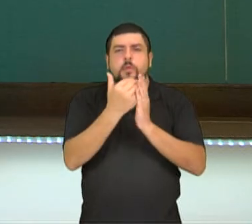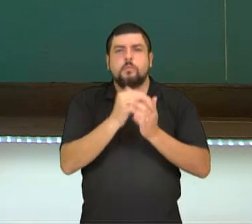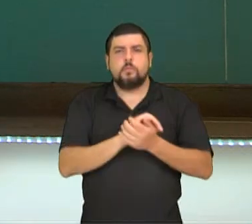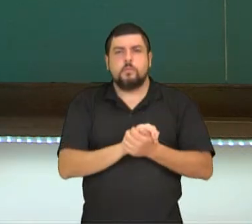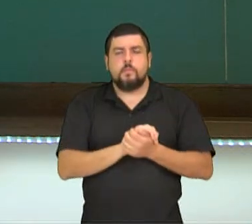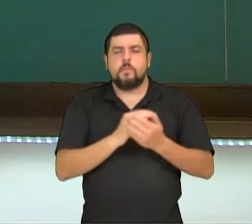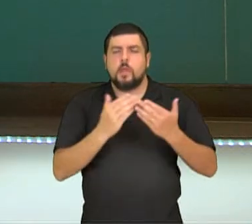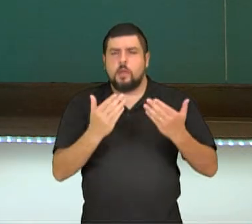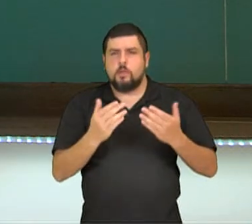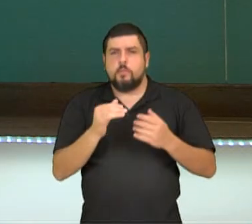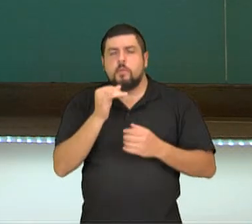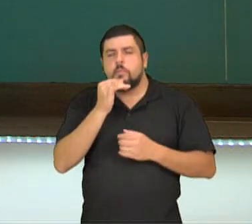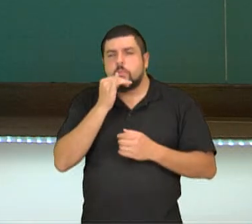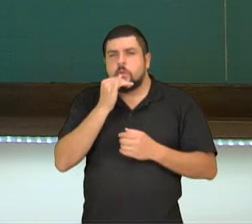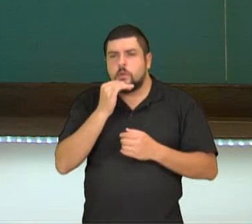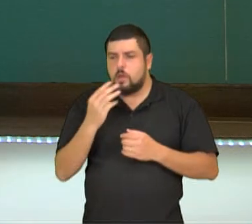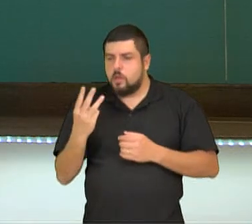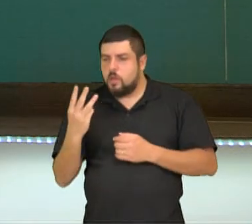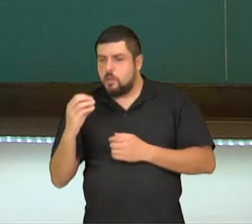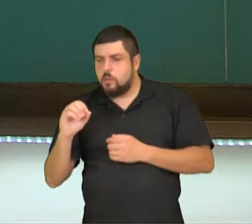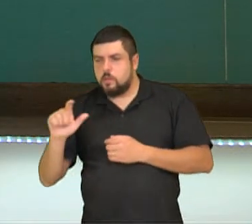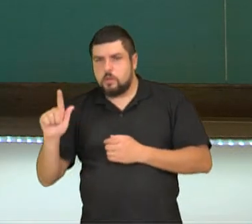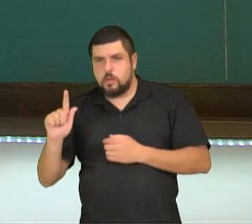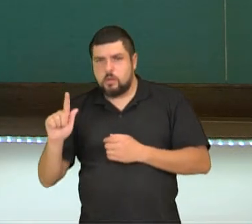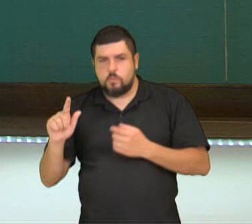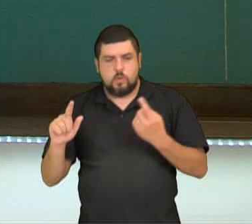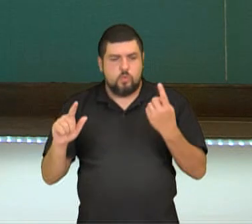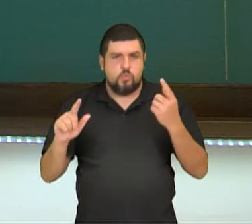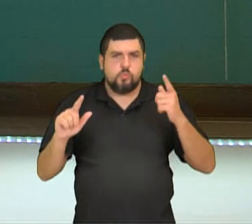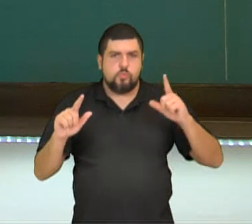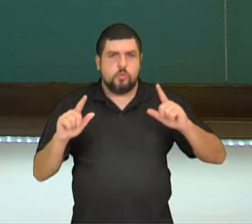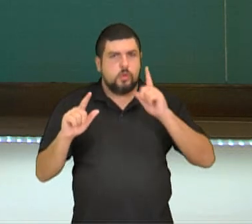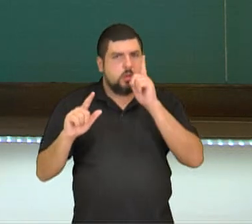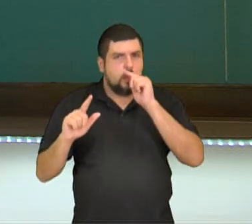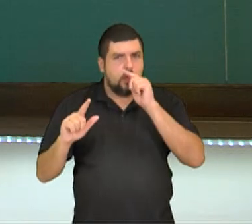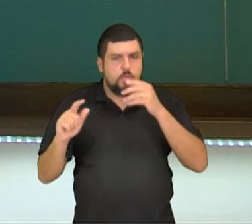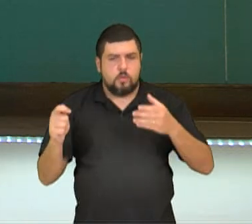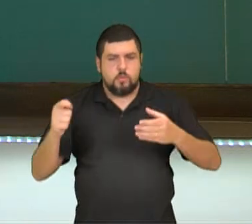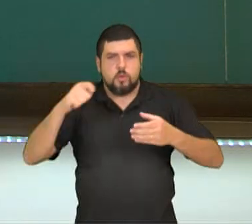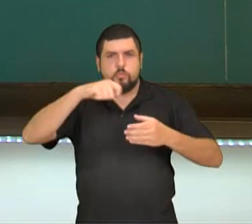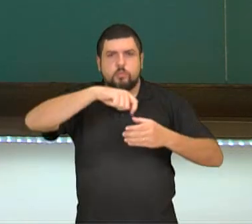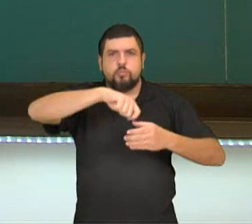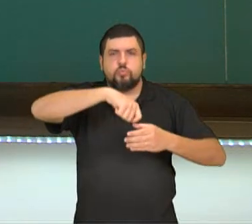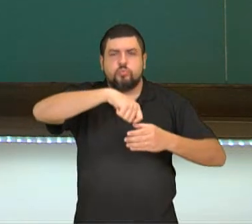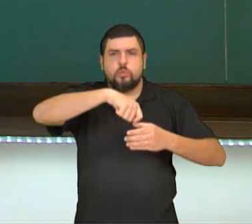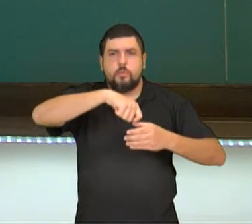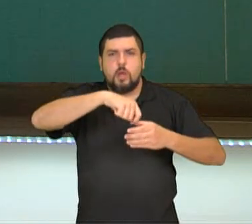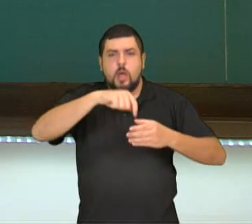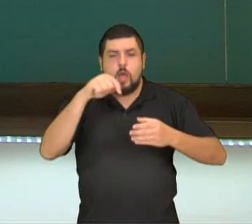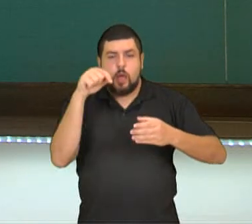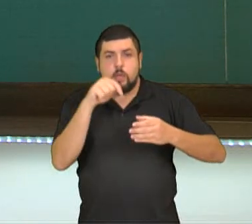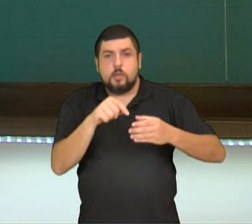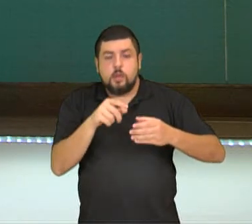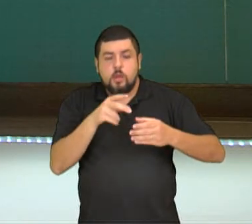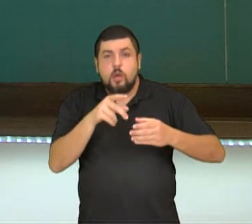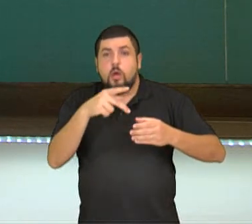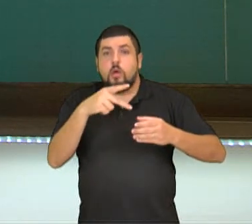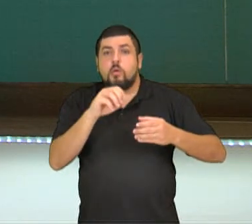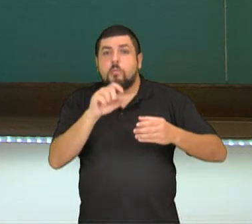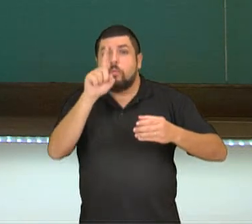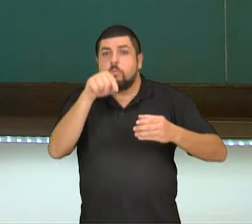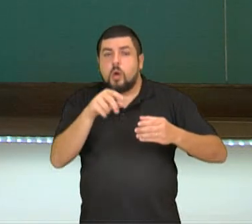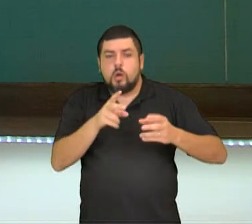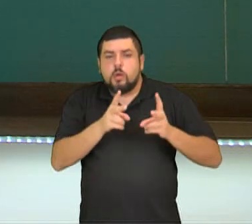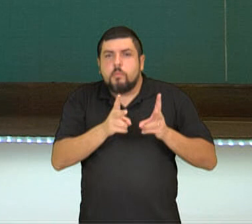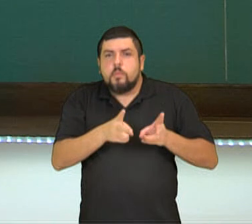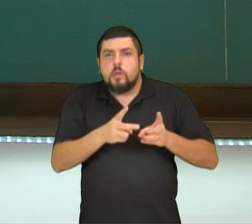embalagem, 30 gramas para 1 litro. Eu adiciono mais 1 litro de água, continuo tendo 30 gramas do pozinho lá dentro. A